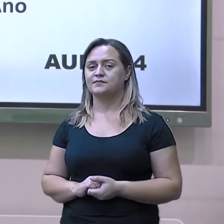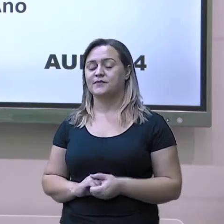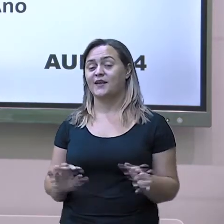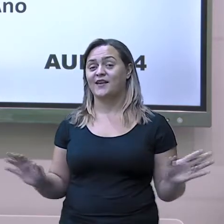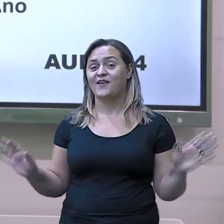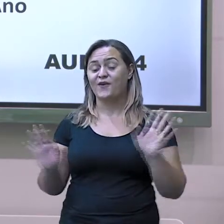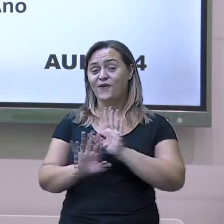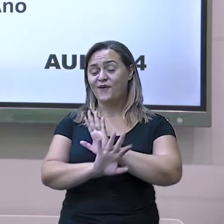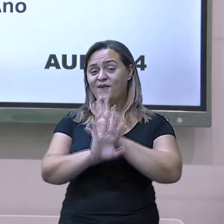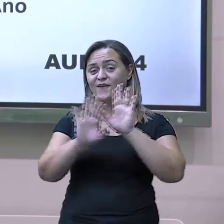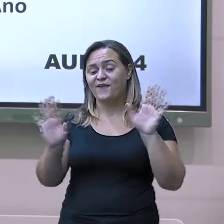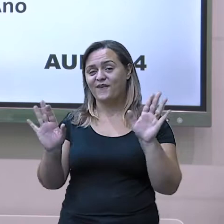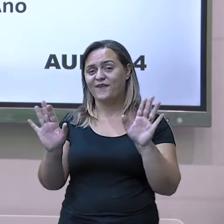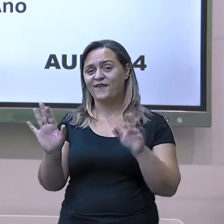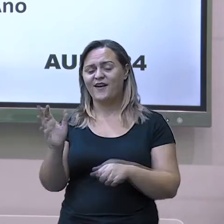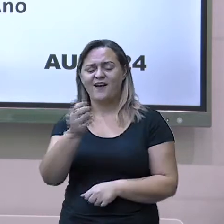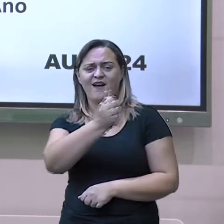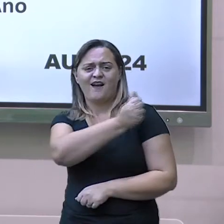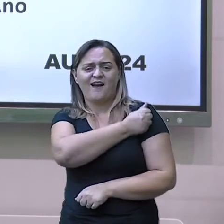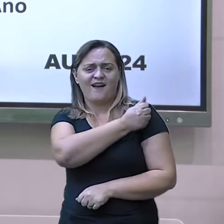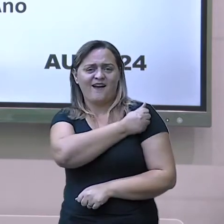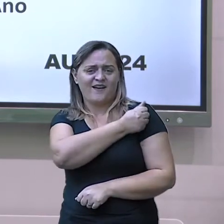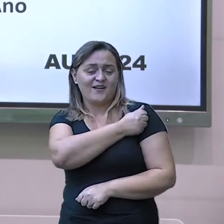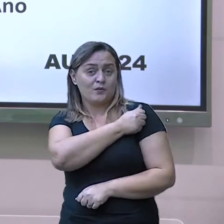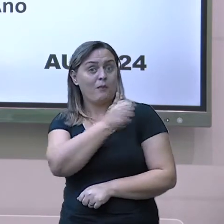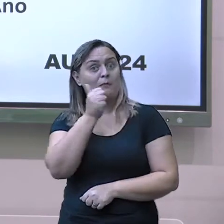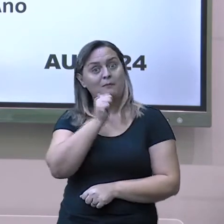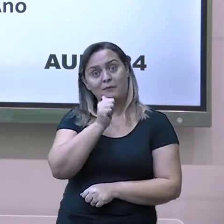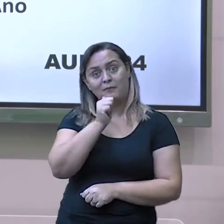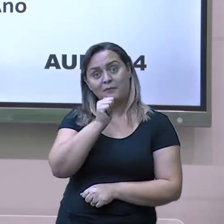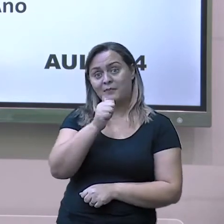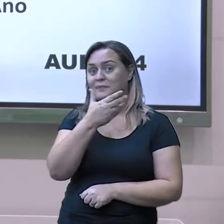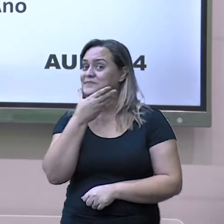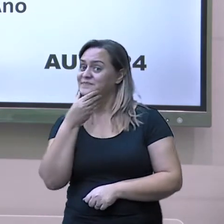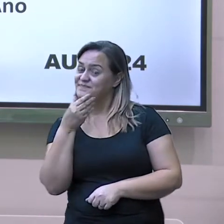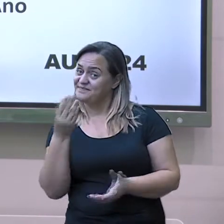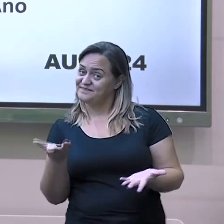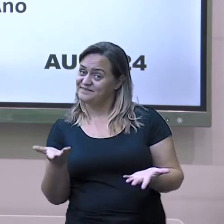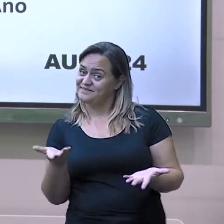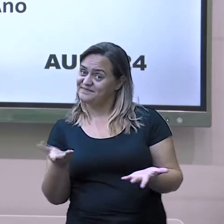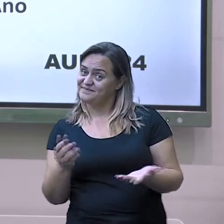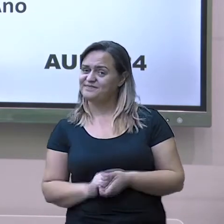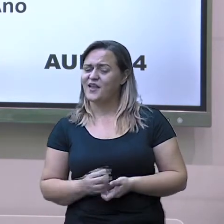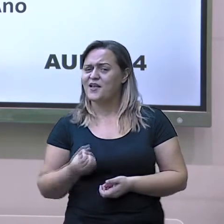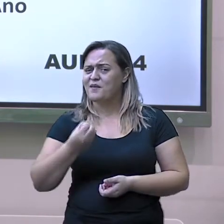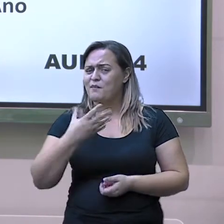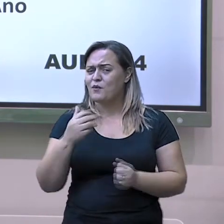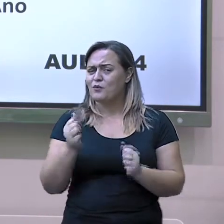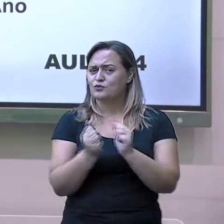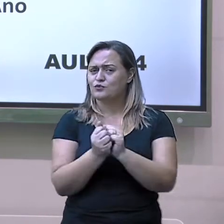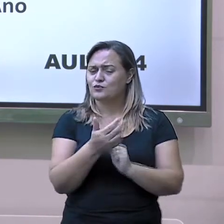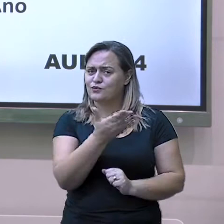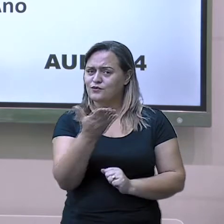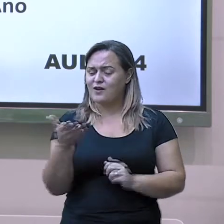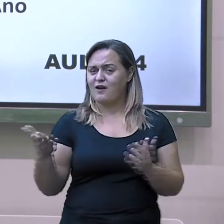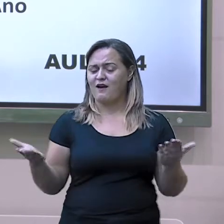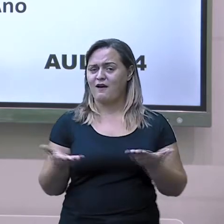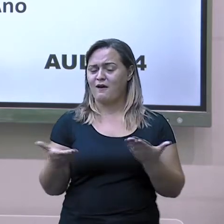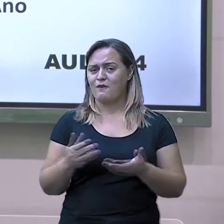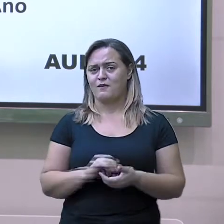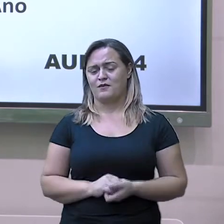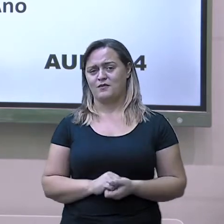querido estudante, querida estudante, é um prazer ter a sua companhia neste momento. Você